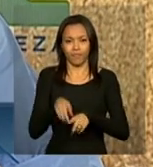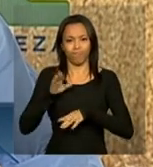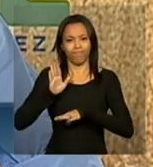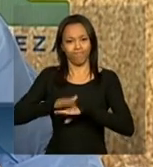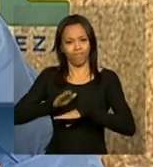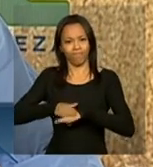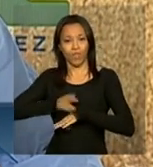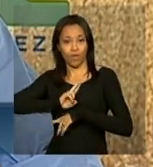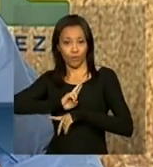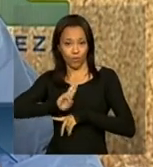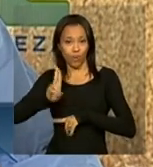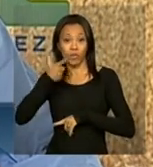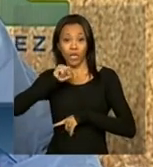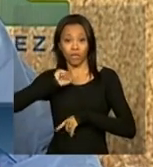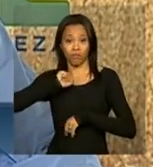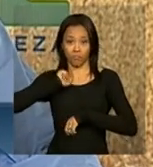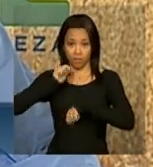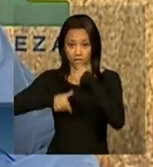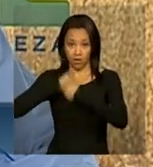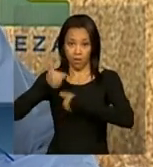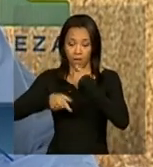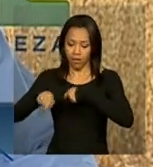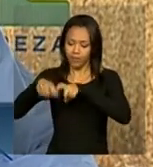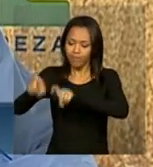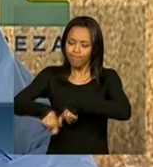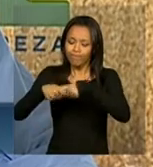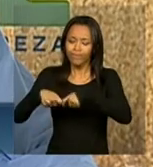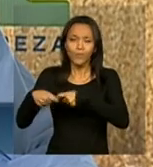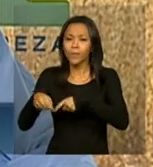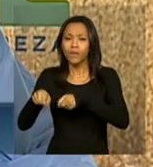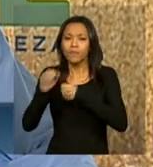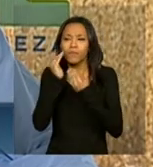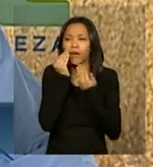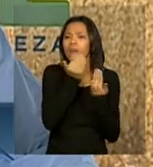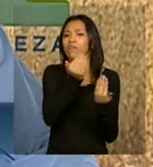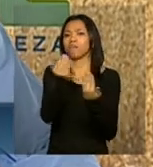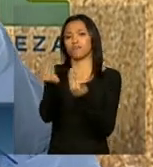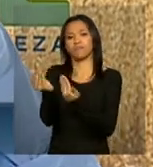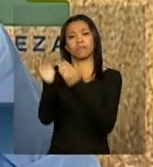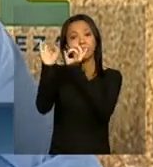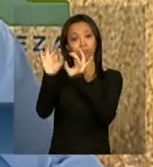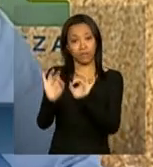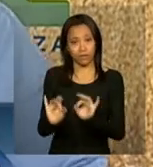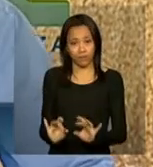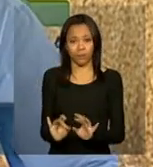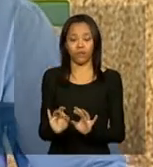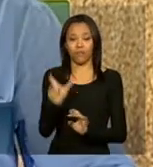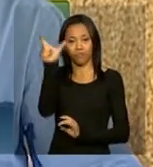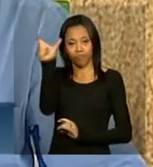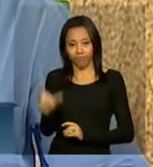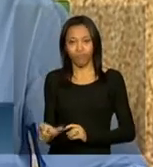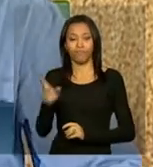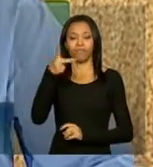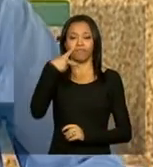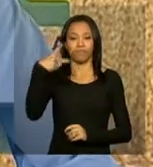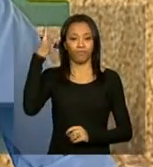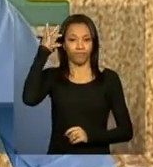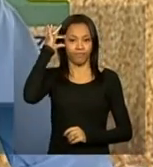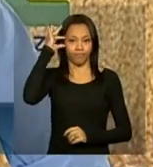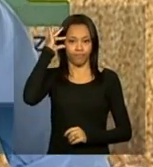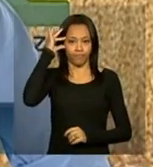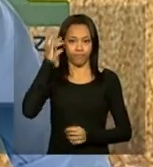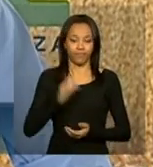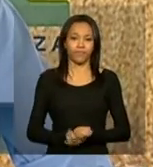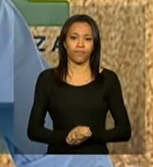dos nossos produtores, um agradecimento todo especial à presidenta Dilma.